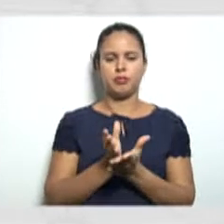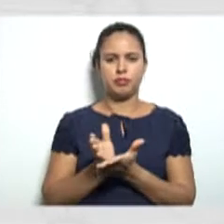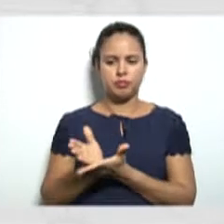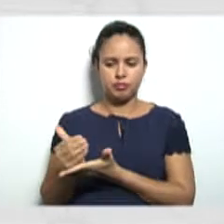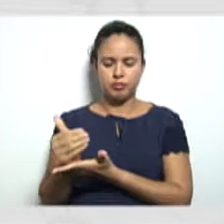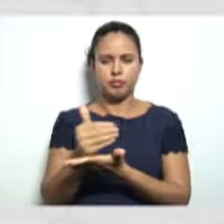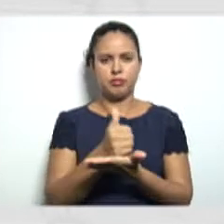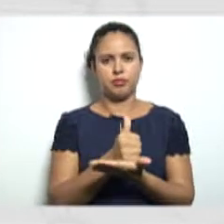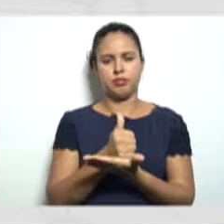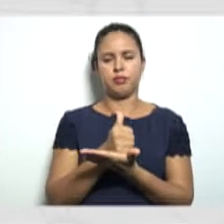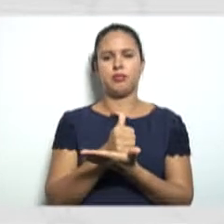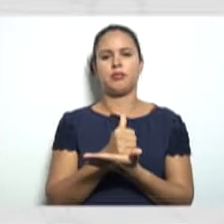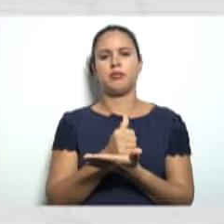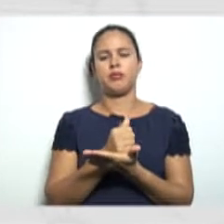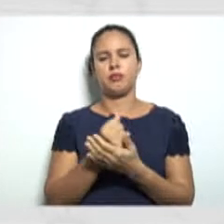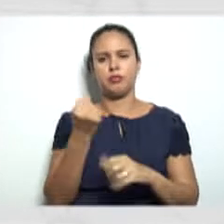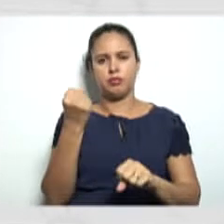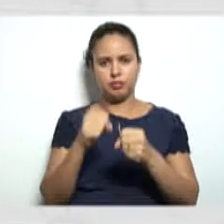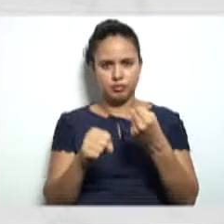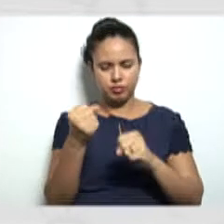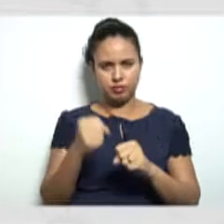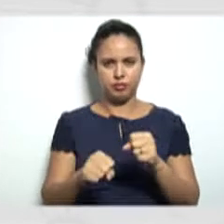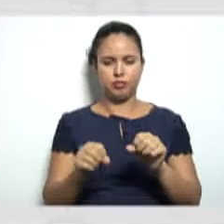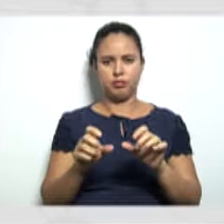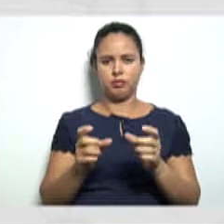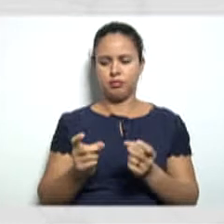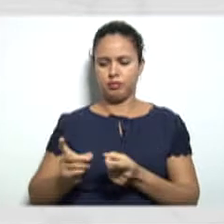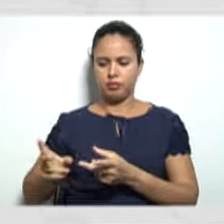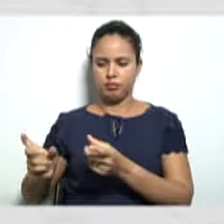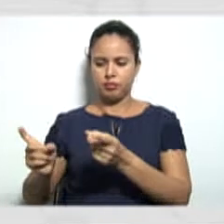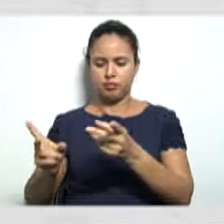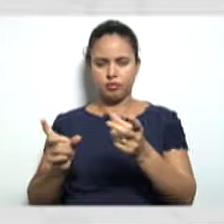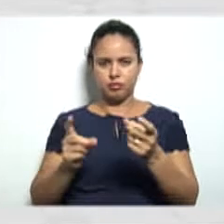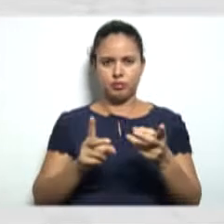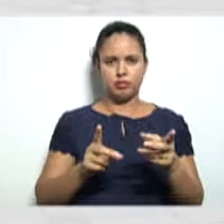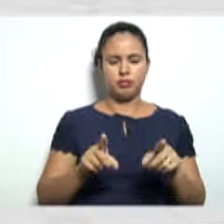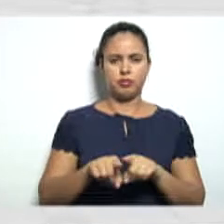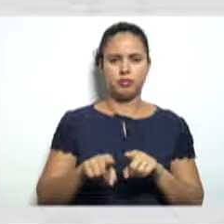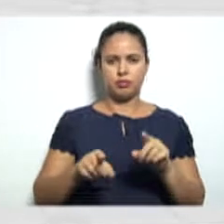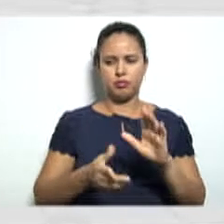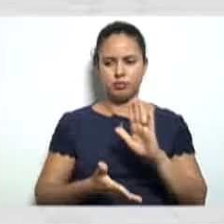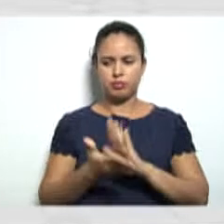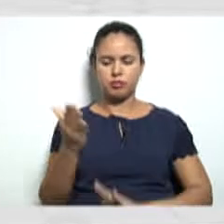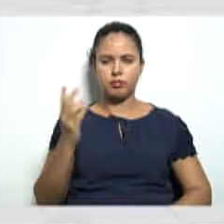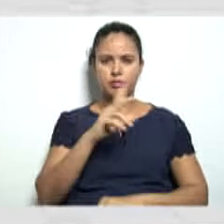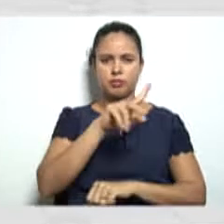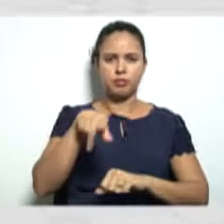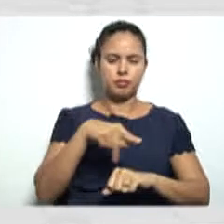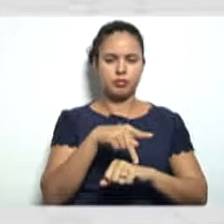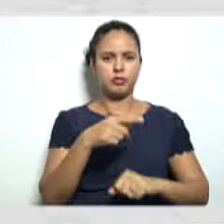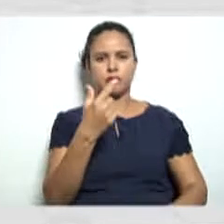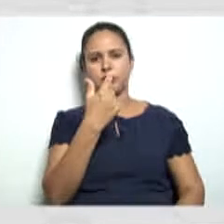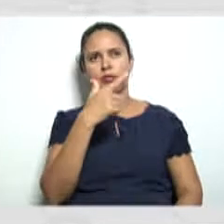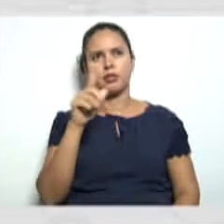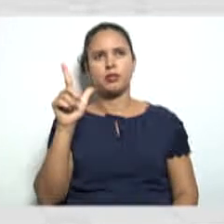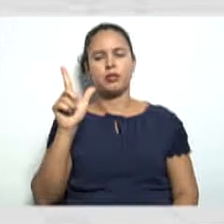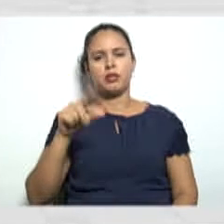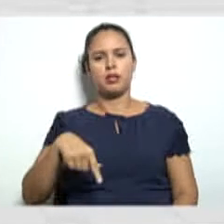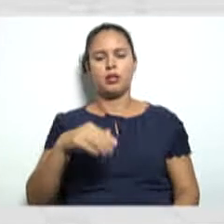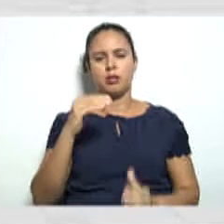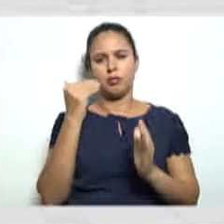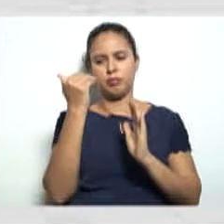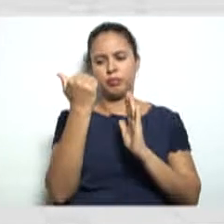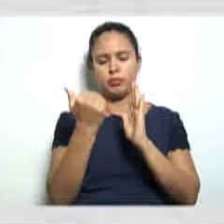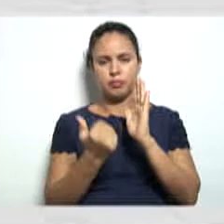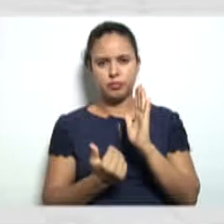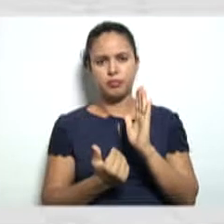lavrar, industrializar, comercializar e exportar os produtos minerais. A gente vê que são todas as etapas ligadas ao produto